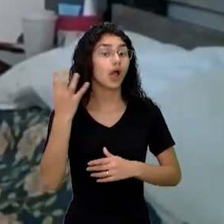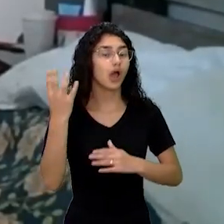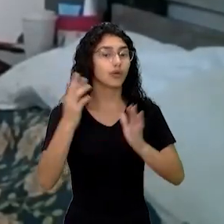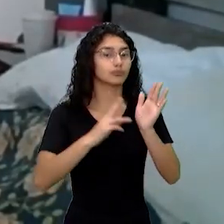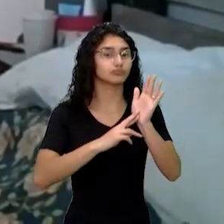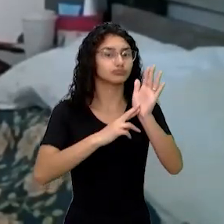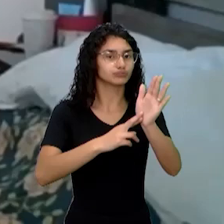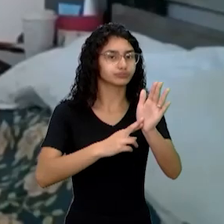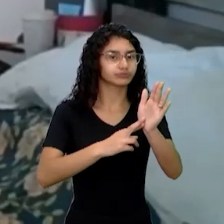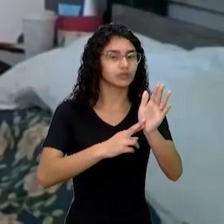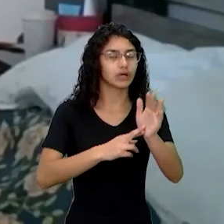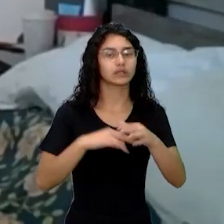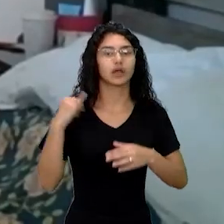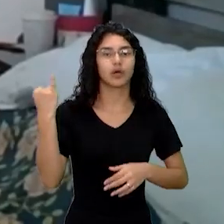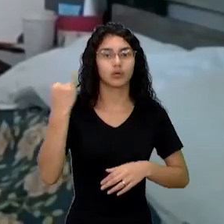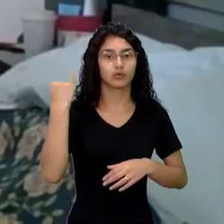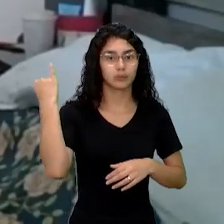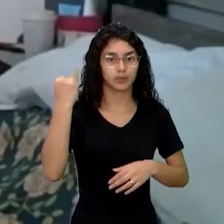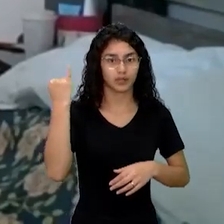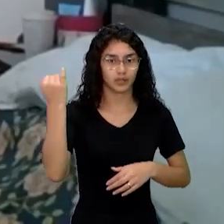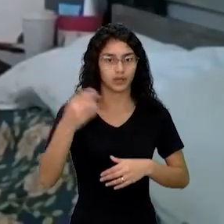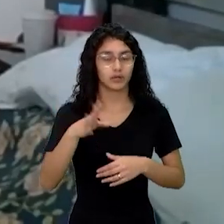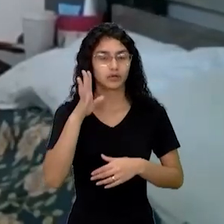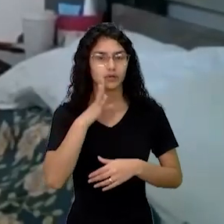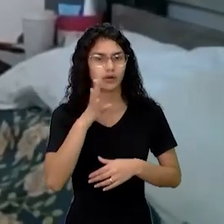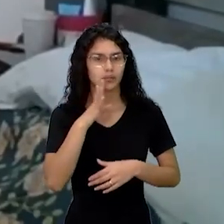destacar alguns pontos, colocar